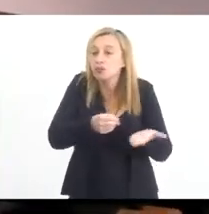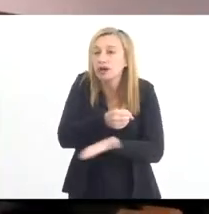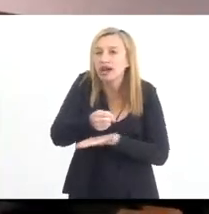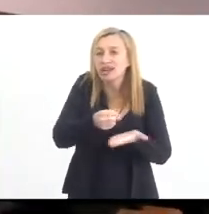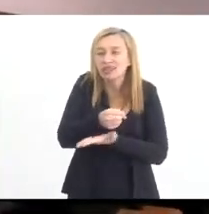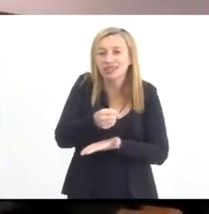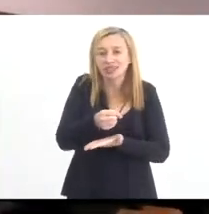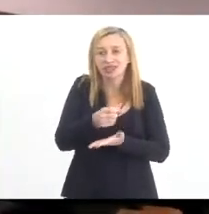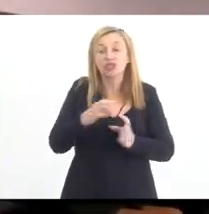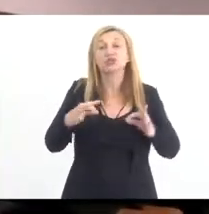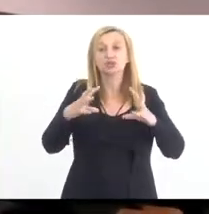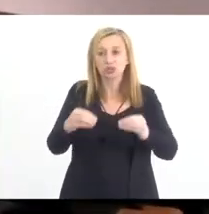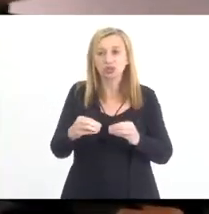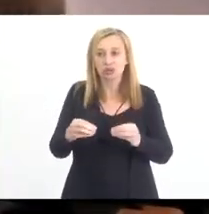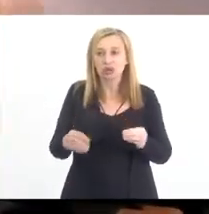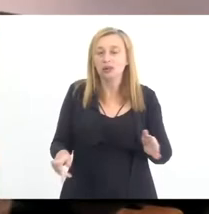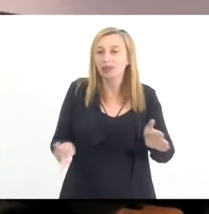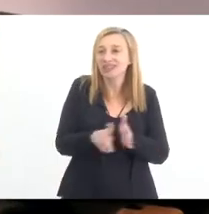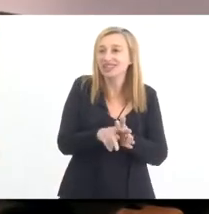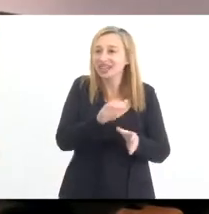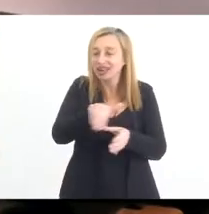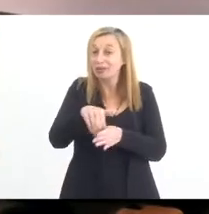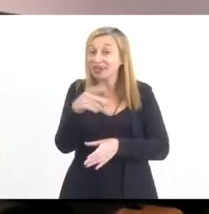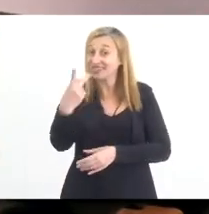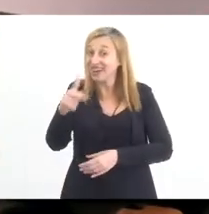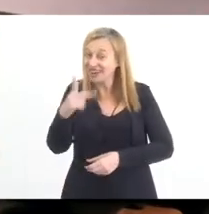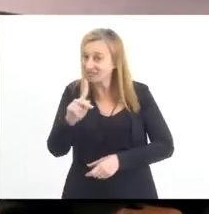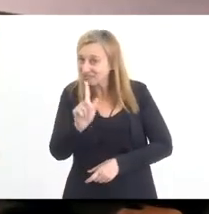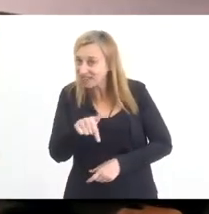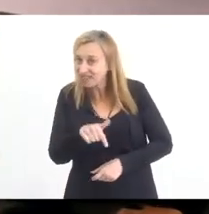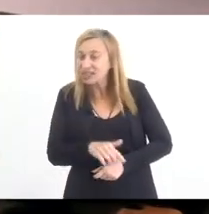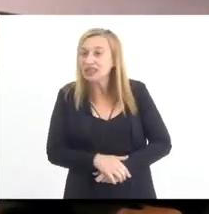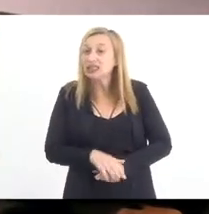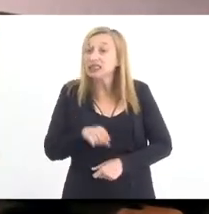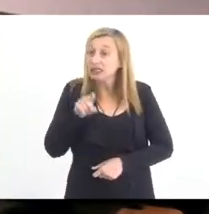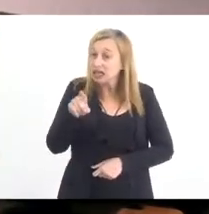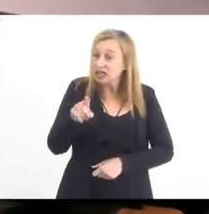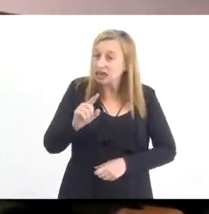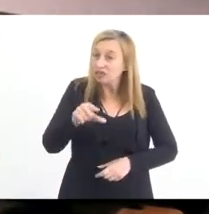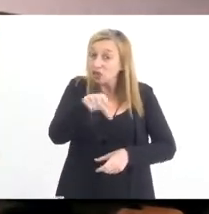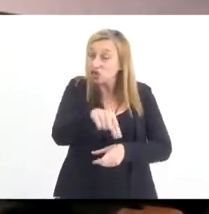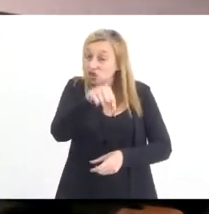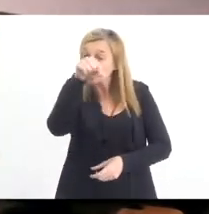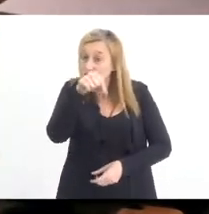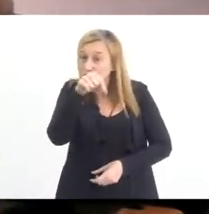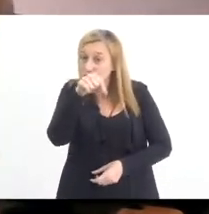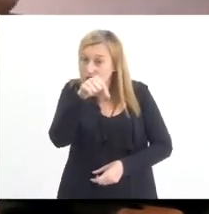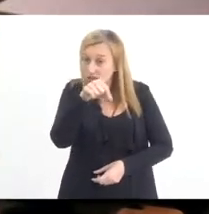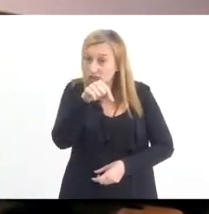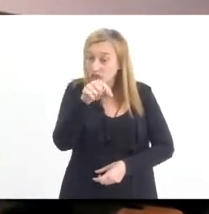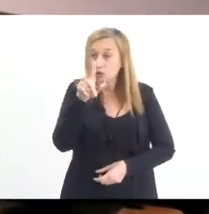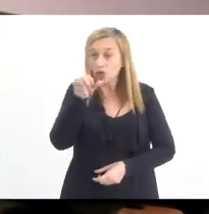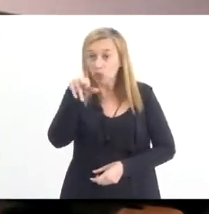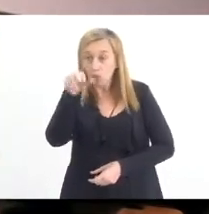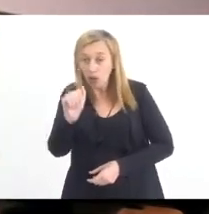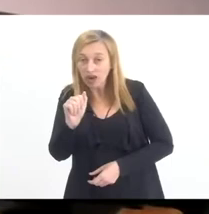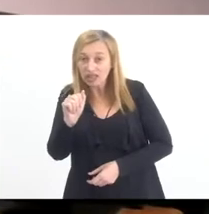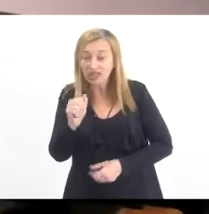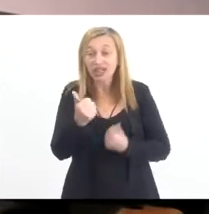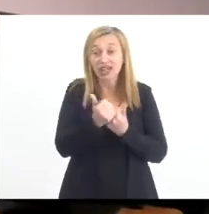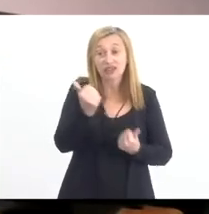nesse pleito, isso fazia parte da campanha dela, tá? E ela foi eleita, ela com a Luanda, que então era